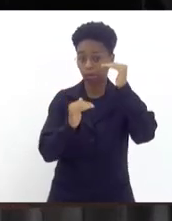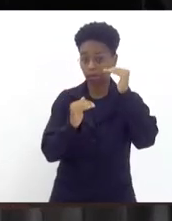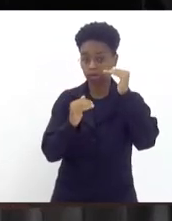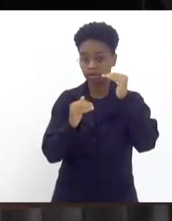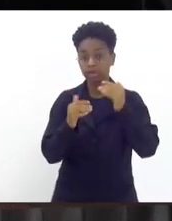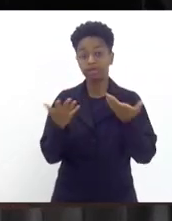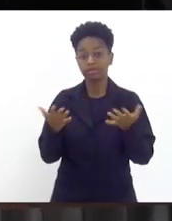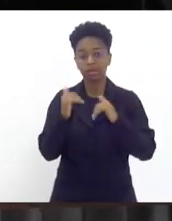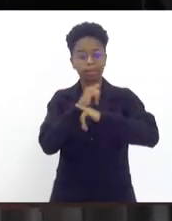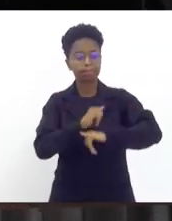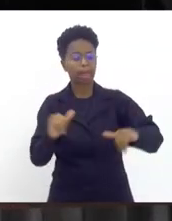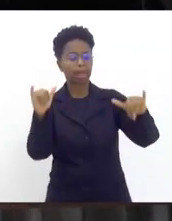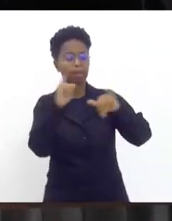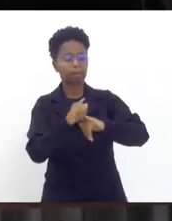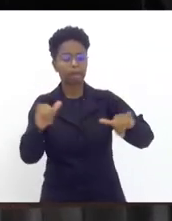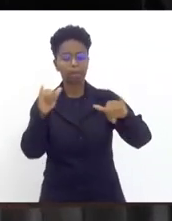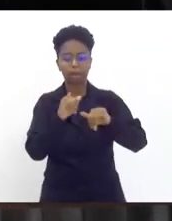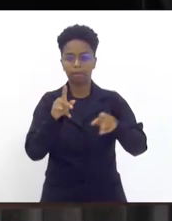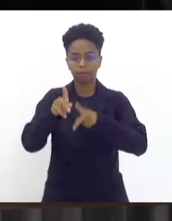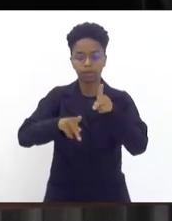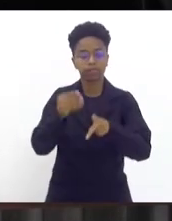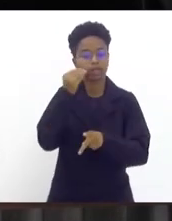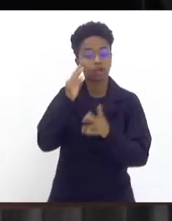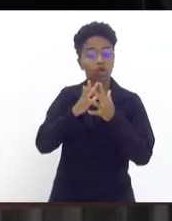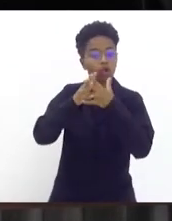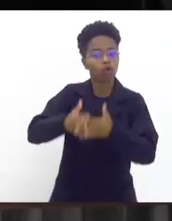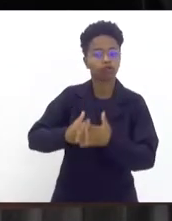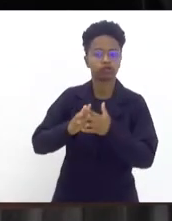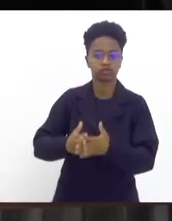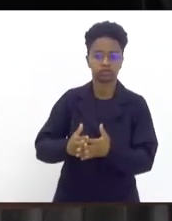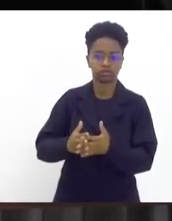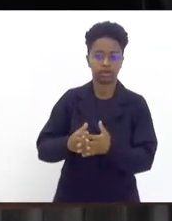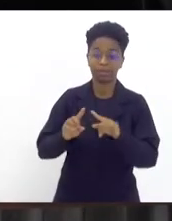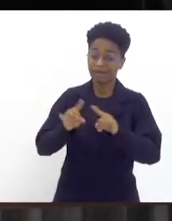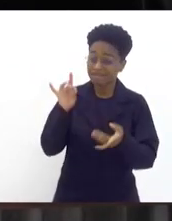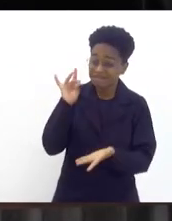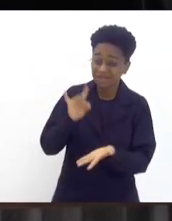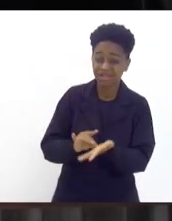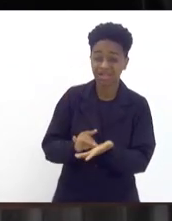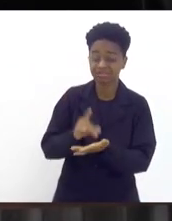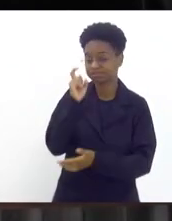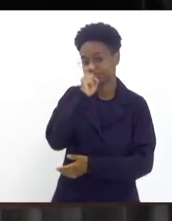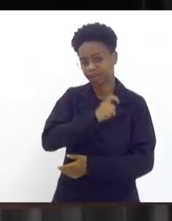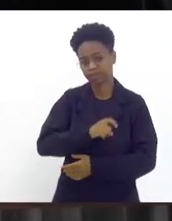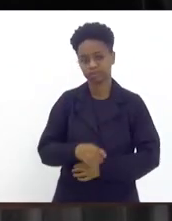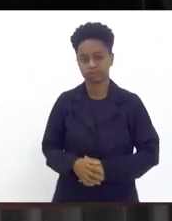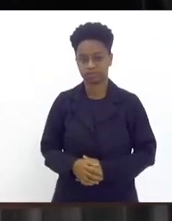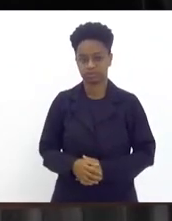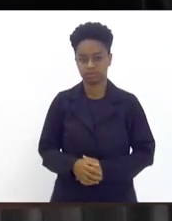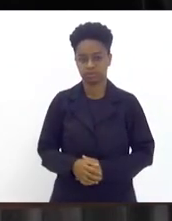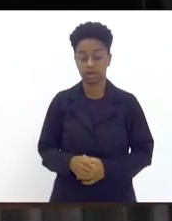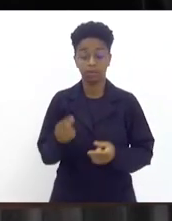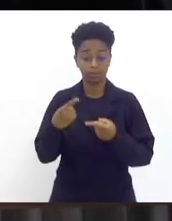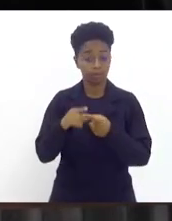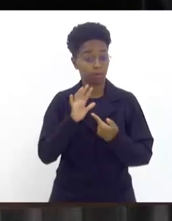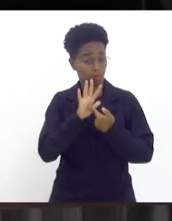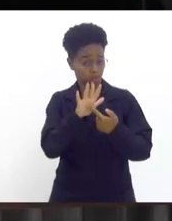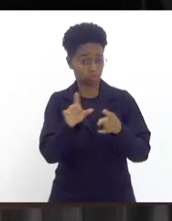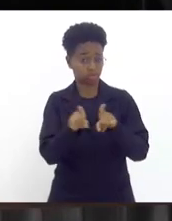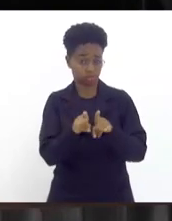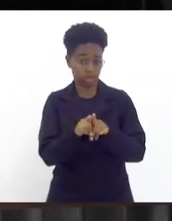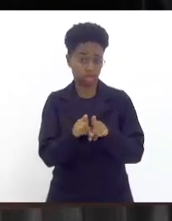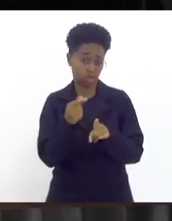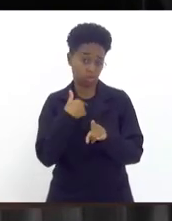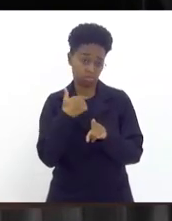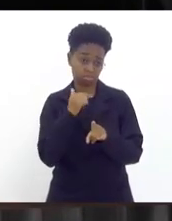confundir e no fundo no fundo no fundo mente jogou inclusive costumo